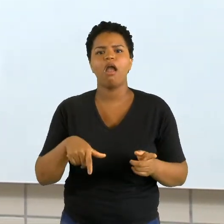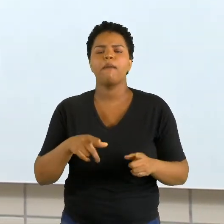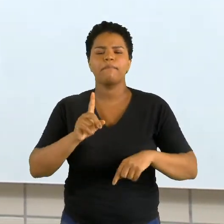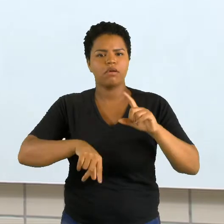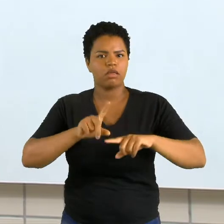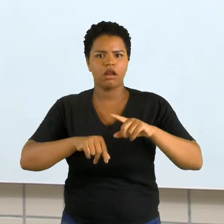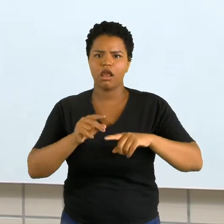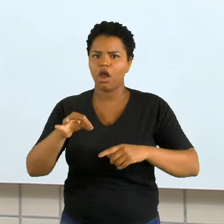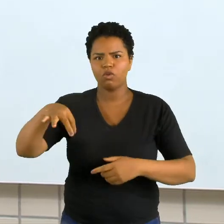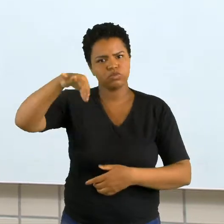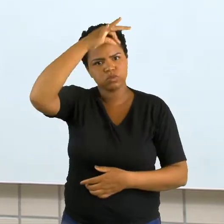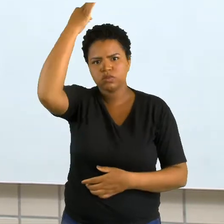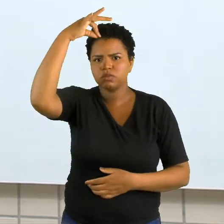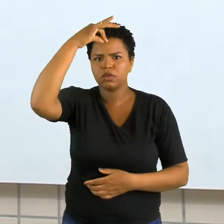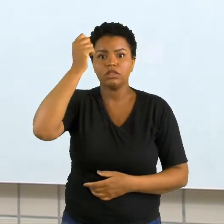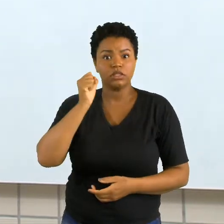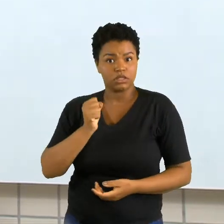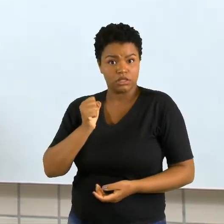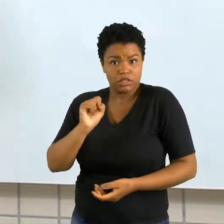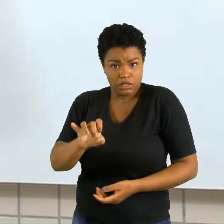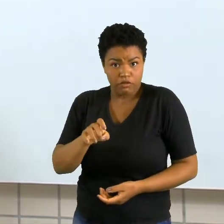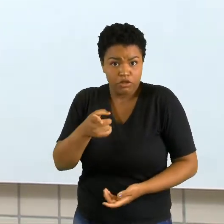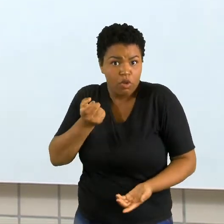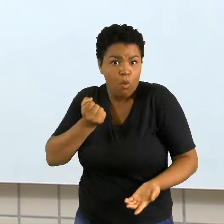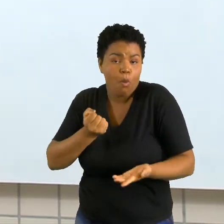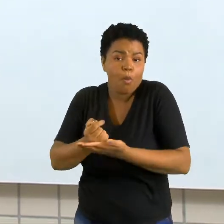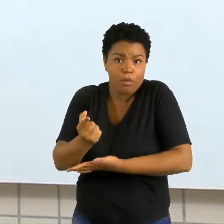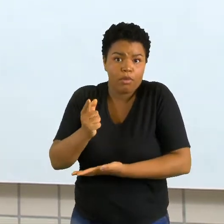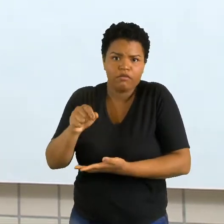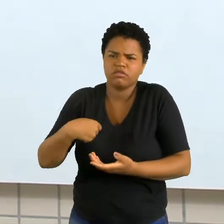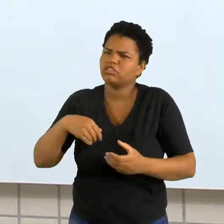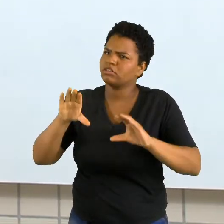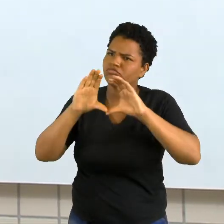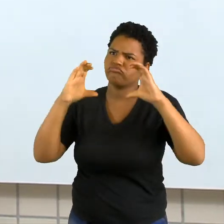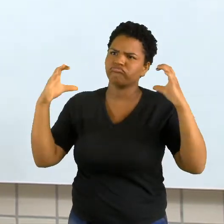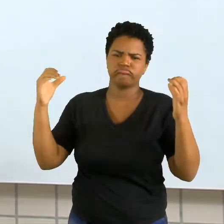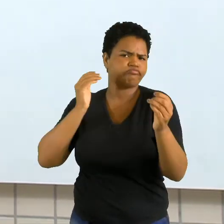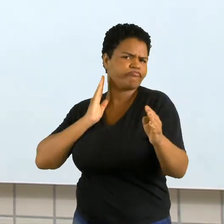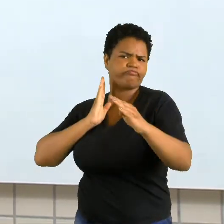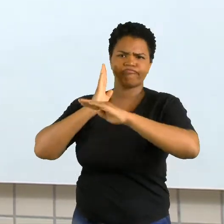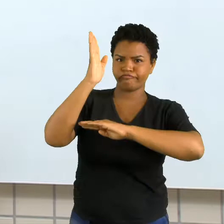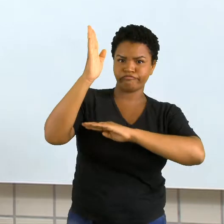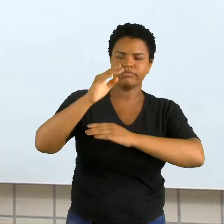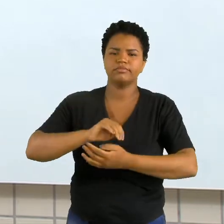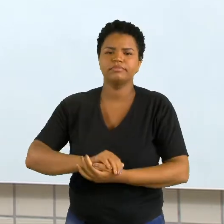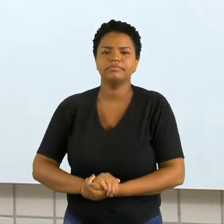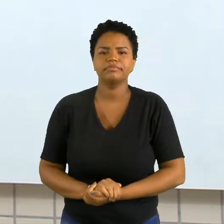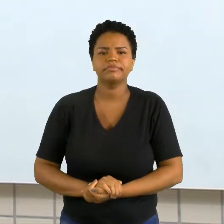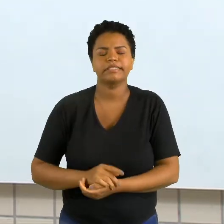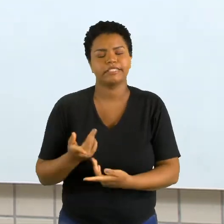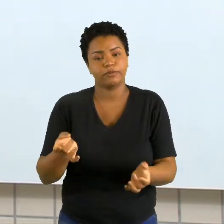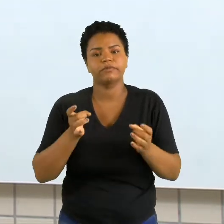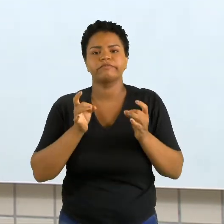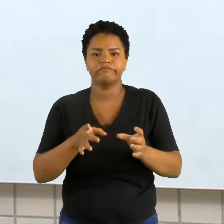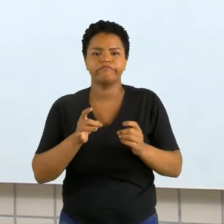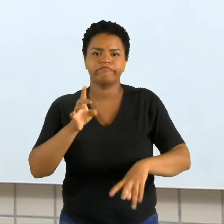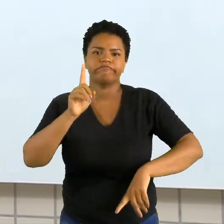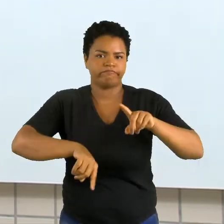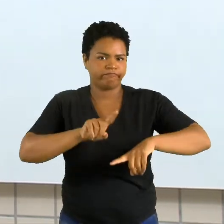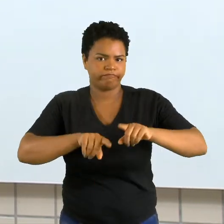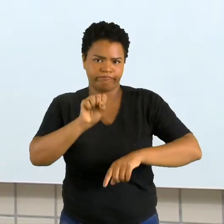você comprar, você terá passagem direta para o céu. Ou seja, essa venda de relíquias sagradas, ela tinha mais